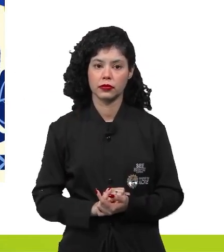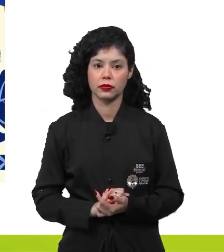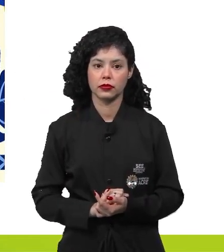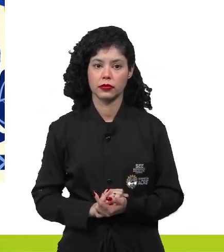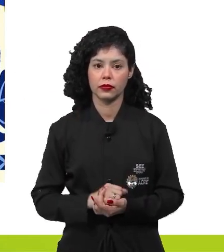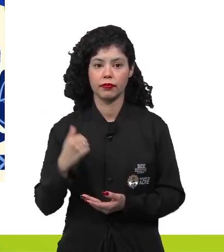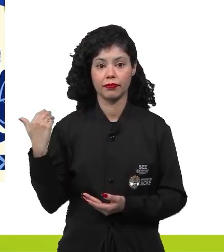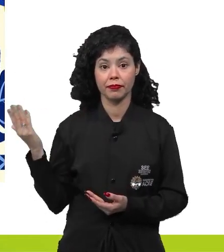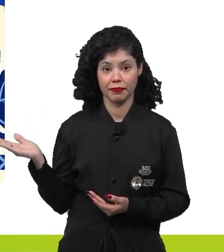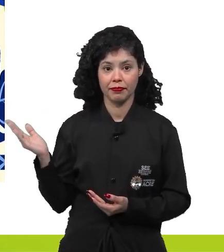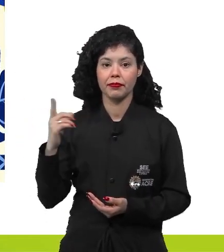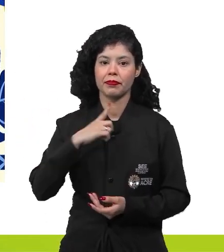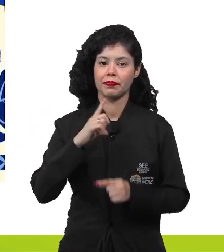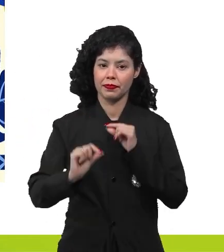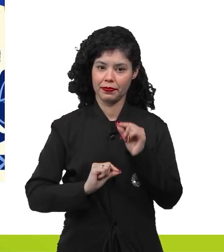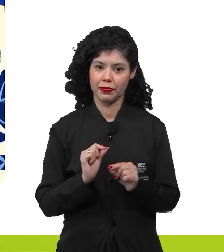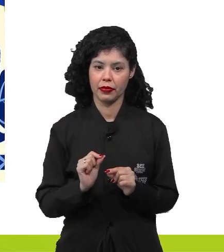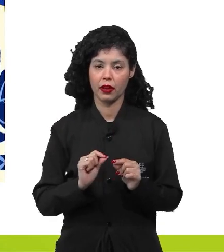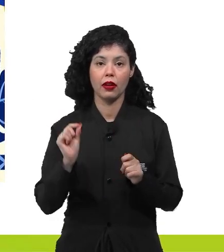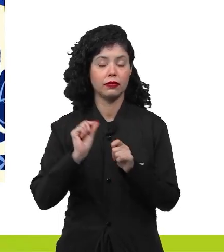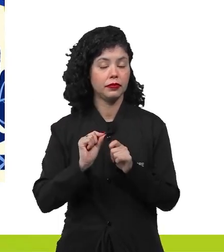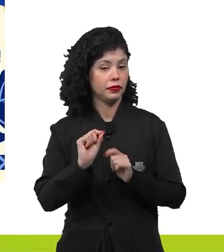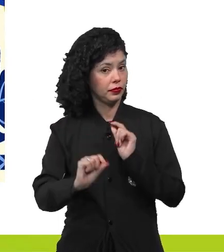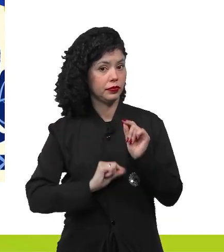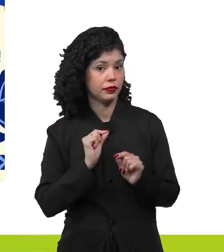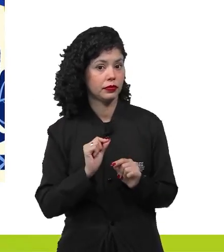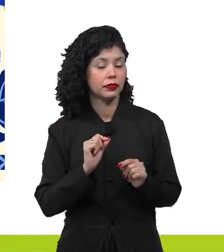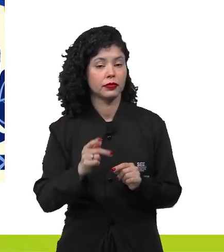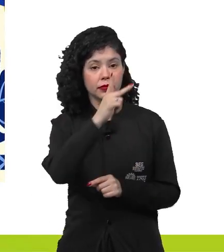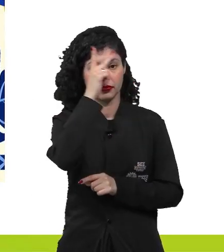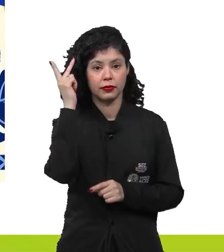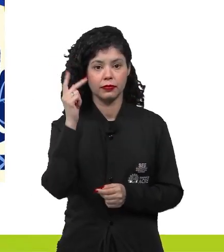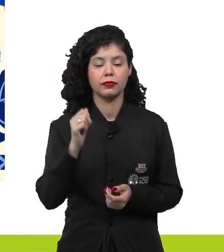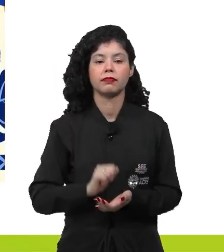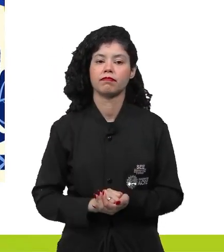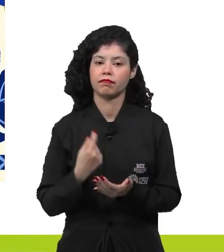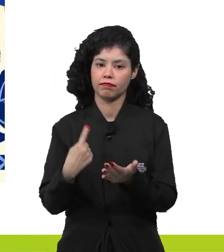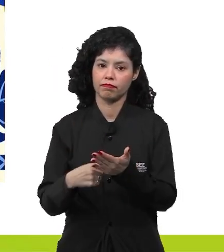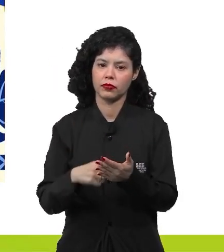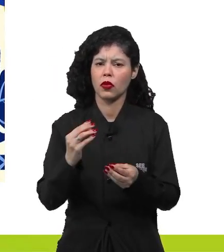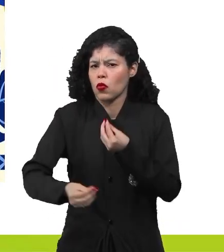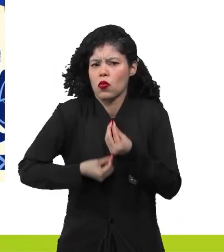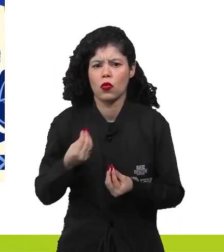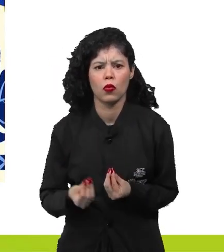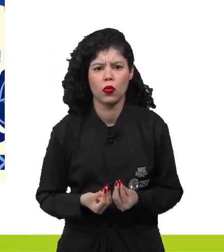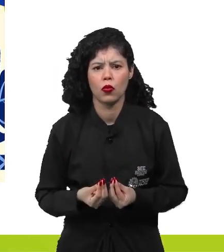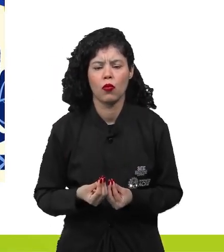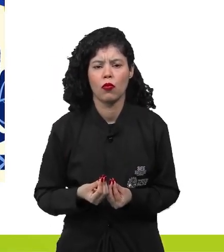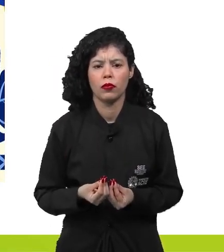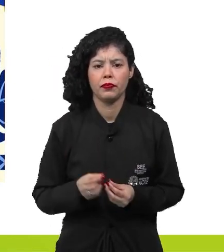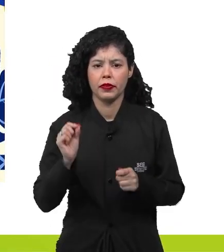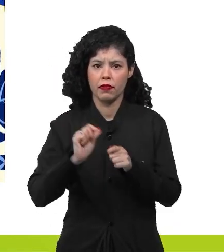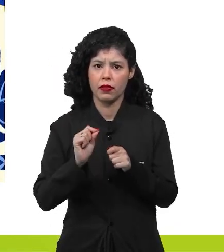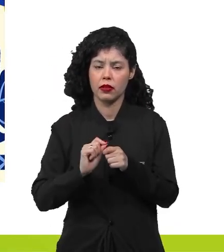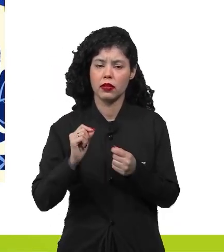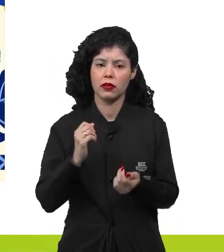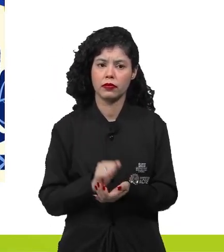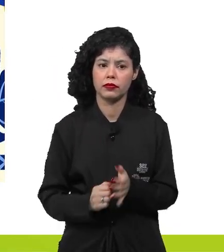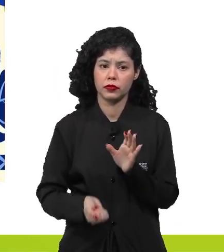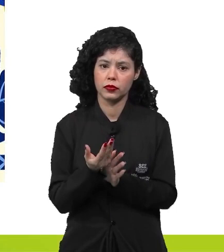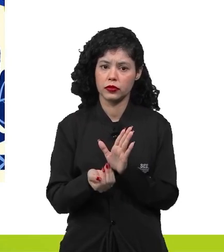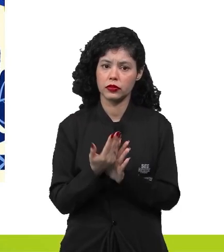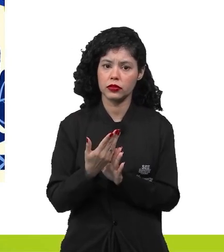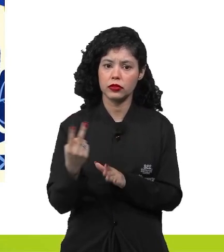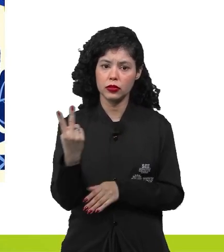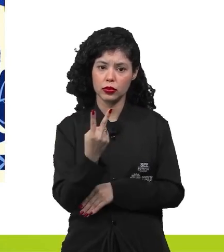desse guaraná, que no caso é fazer com que as pessoas comprem esse produto. De que forma? Eles elaboraram dois